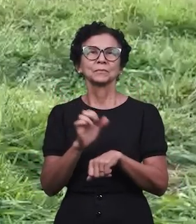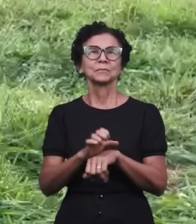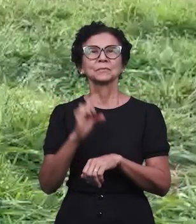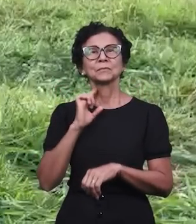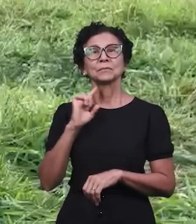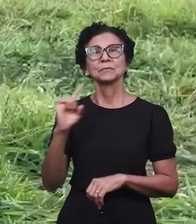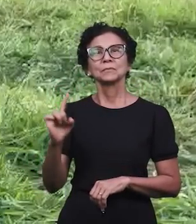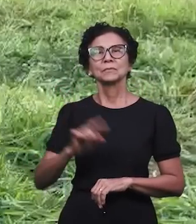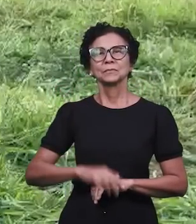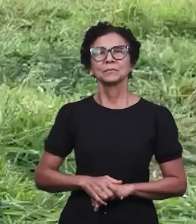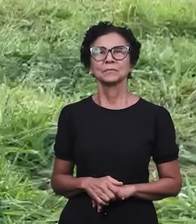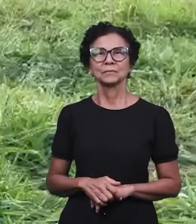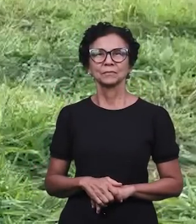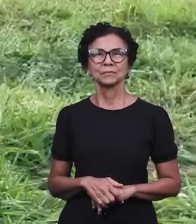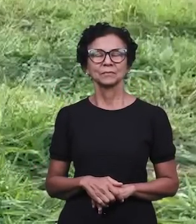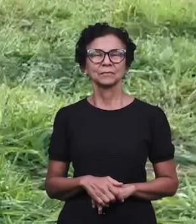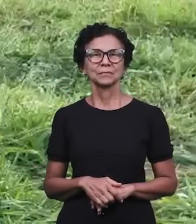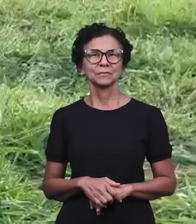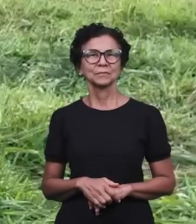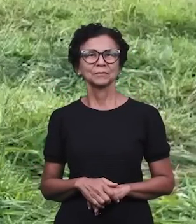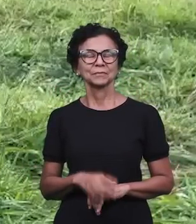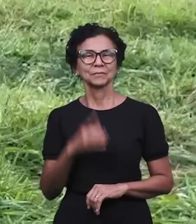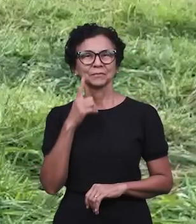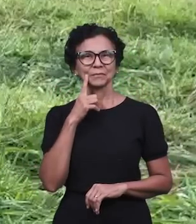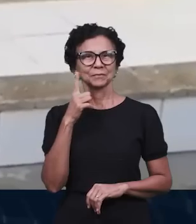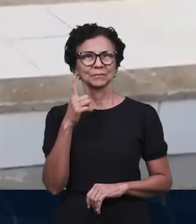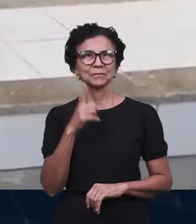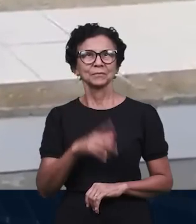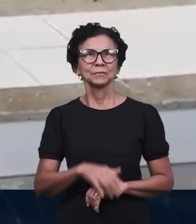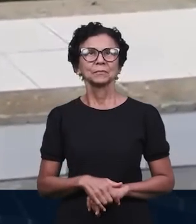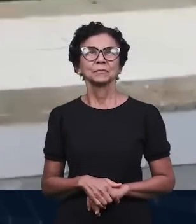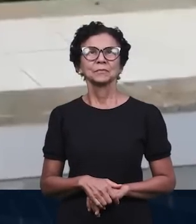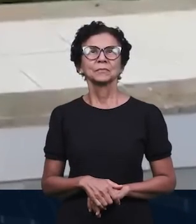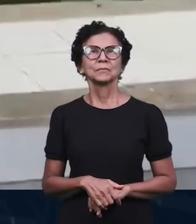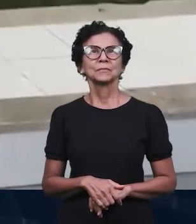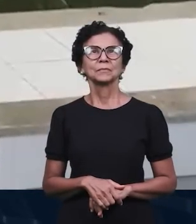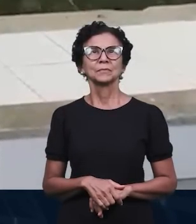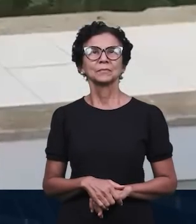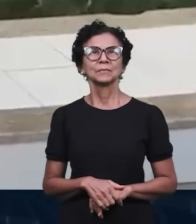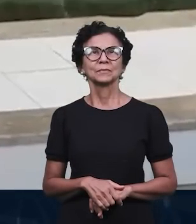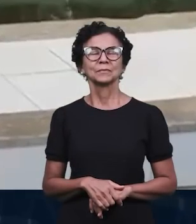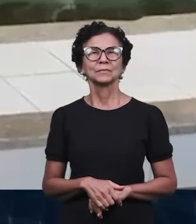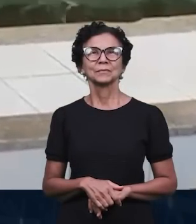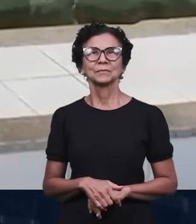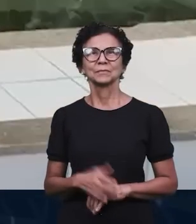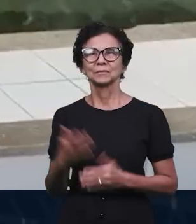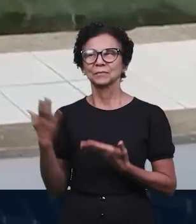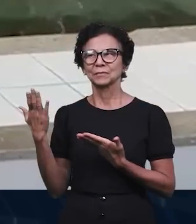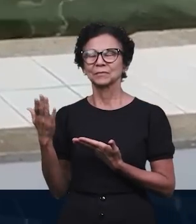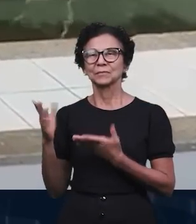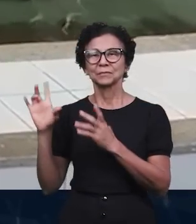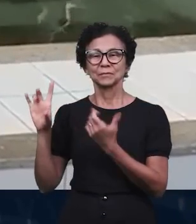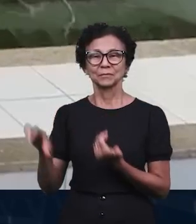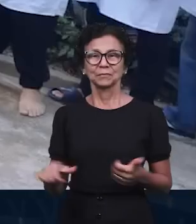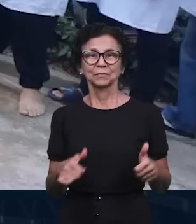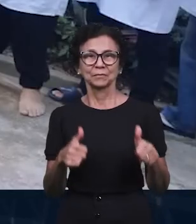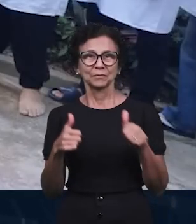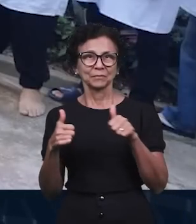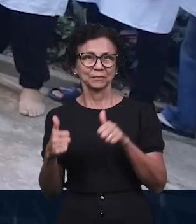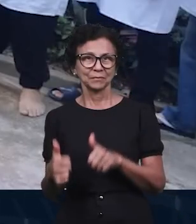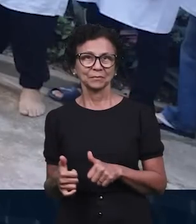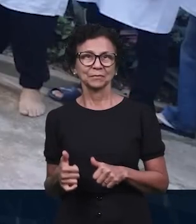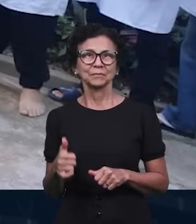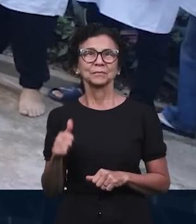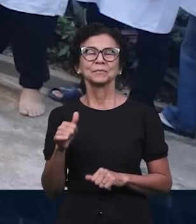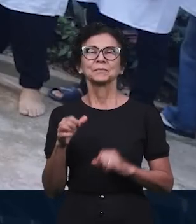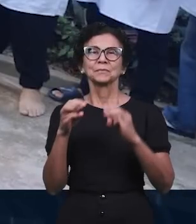Minas Gerais, vamos trazer as notícias das nossas igrejas. E começamos com esta grande bênção do batismo que ocorreu aqui